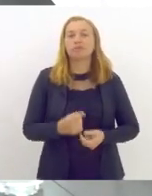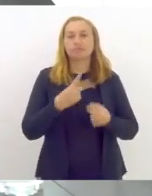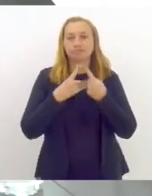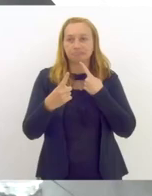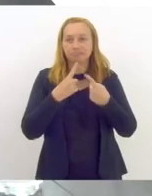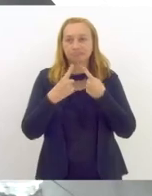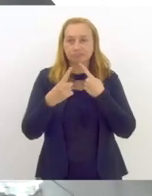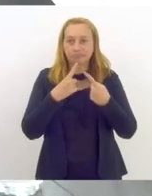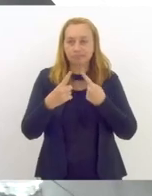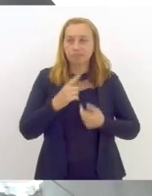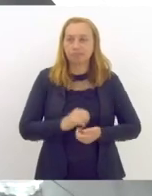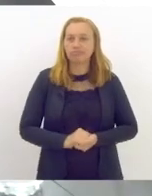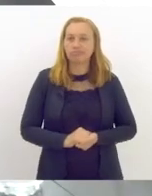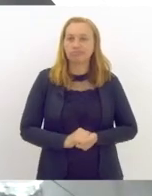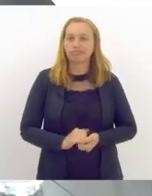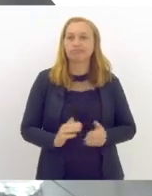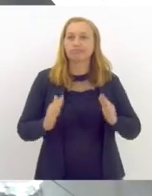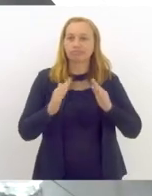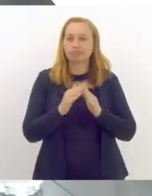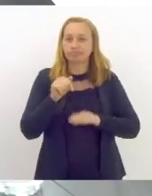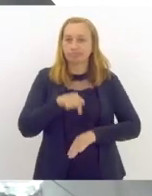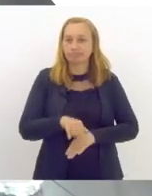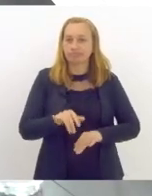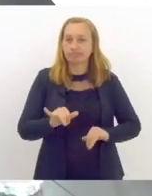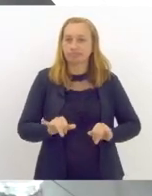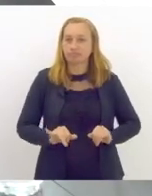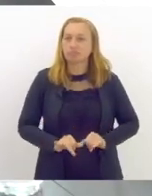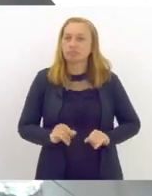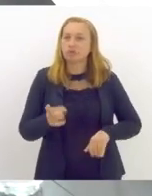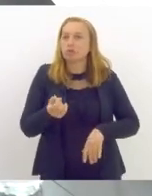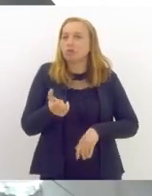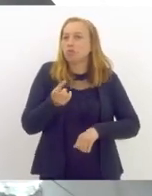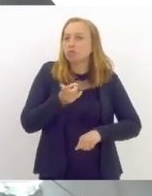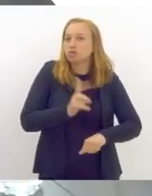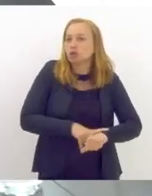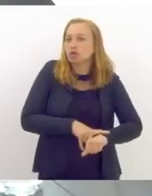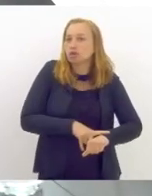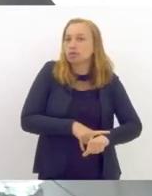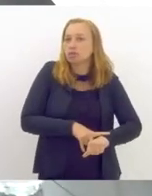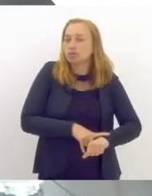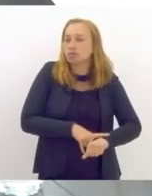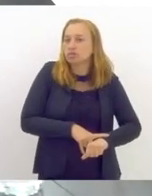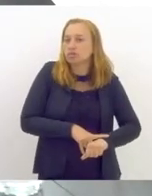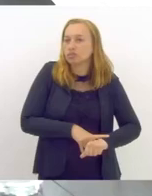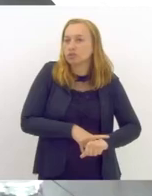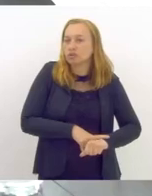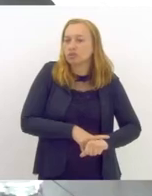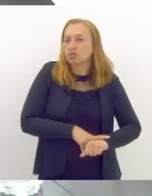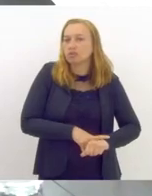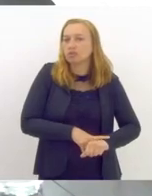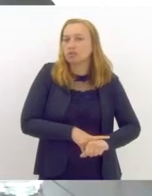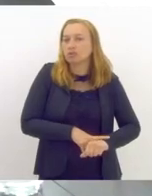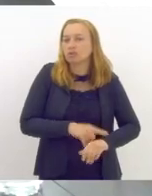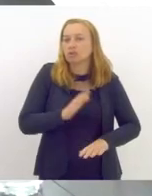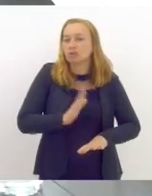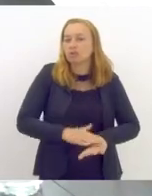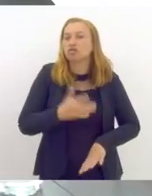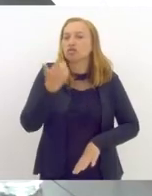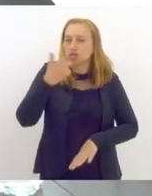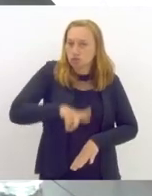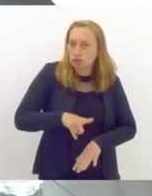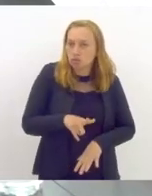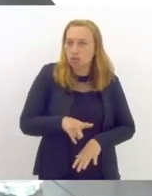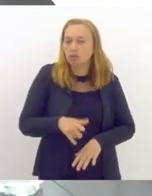discussão essa casa aqui sofreu um pouco tempo aí sofreu um dissabor de mais uma vez